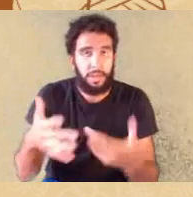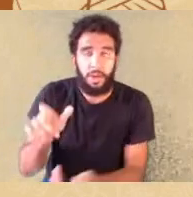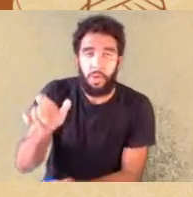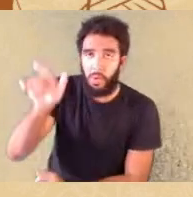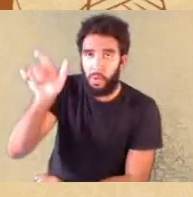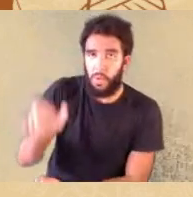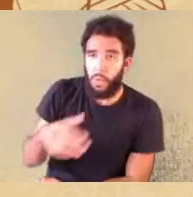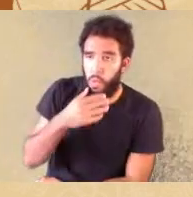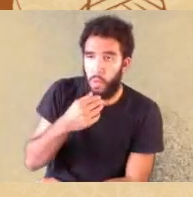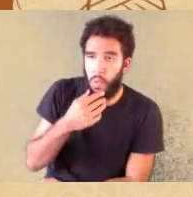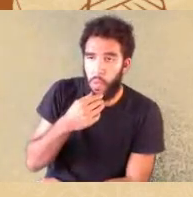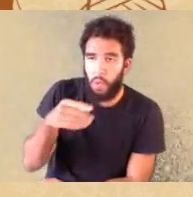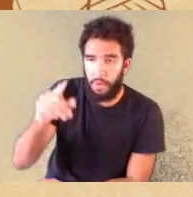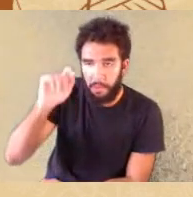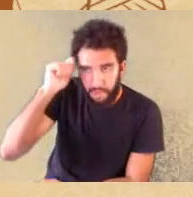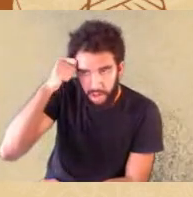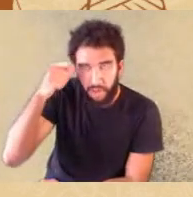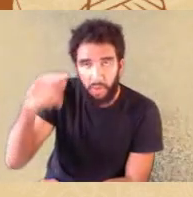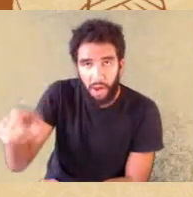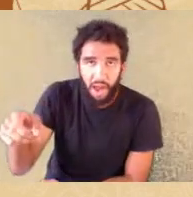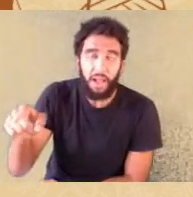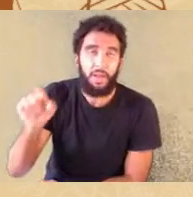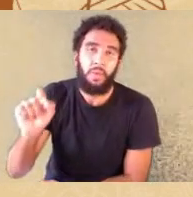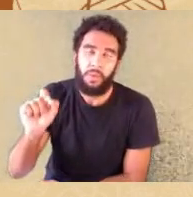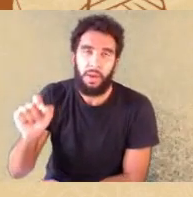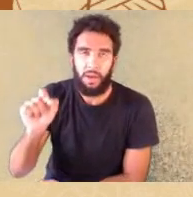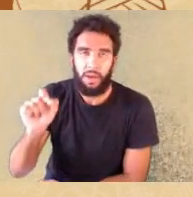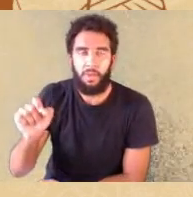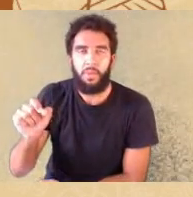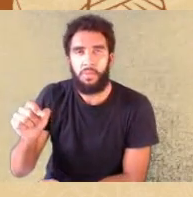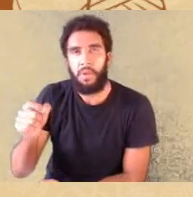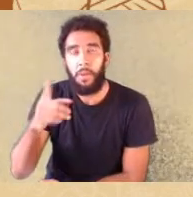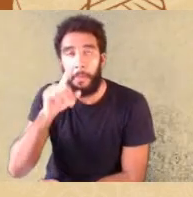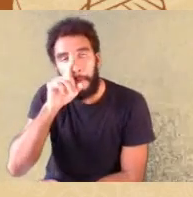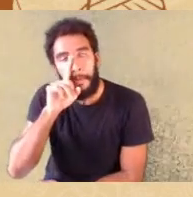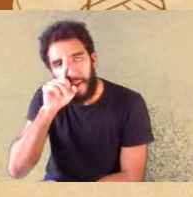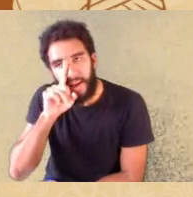como ameaça, como sujeito suspeito, como aquele que...